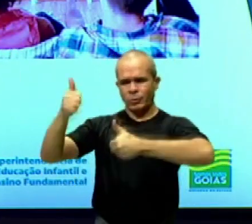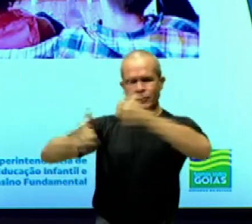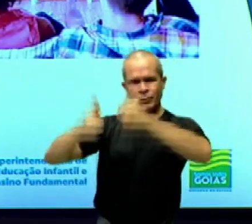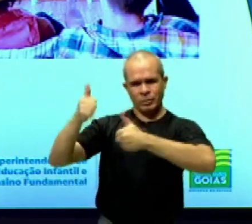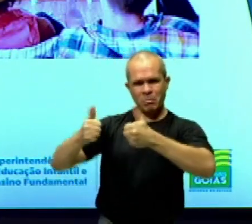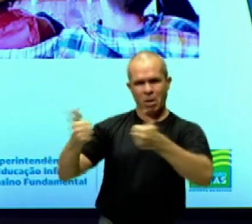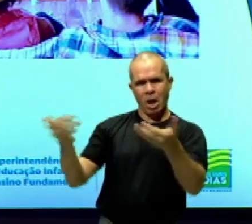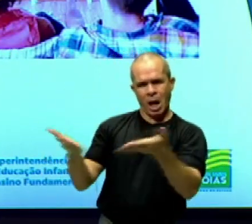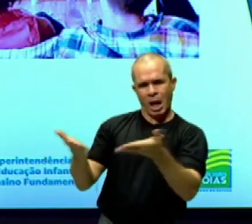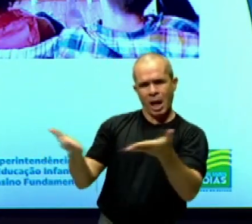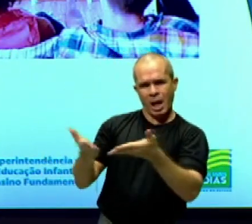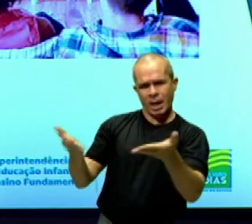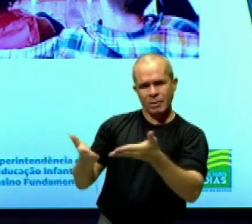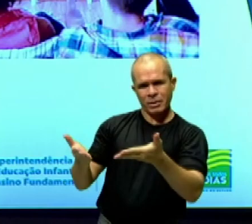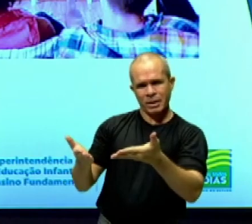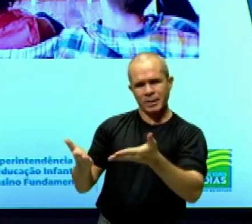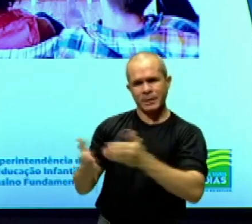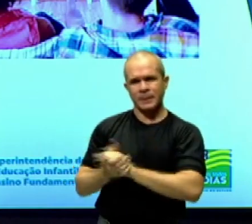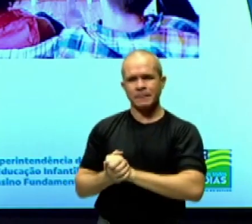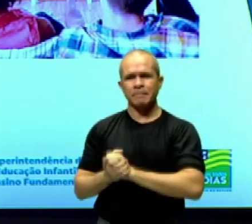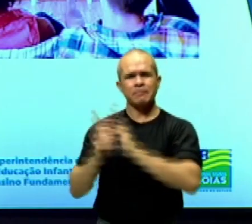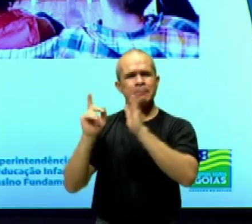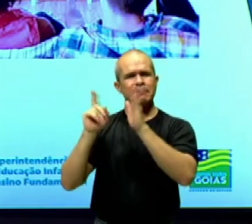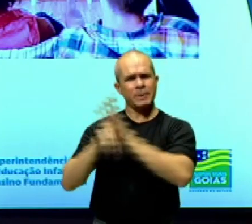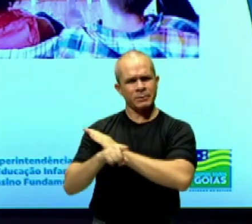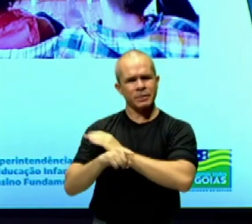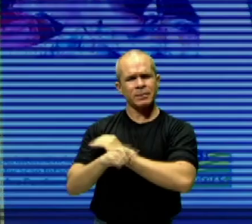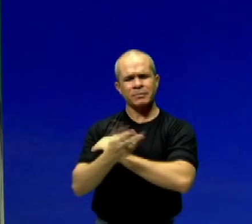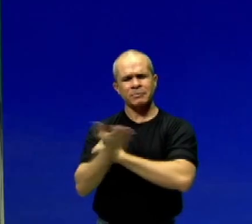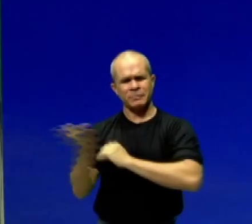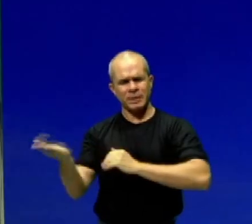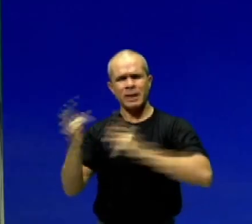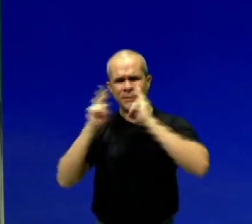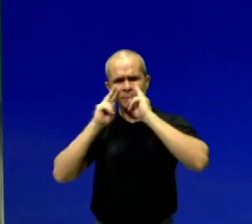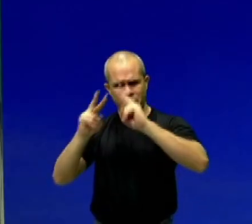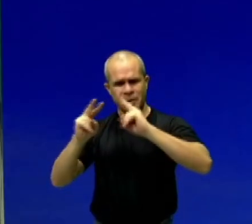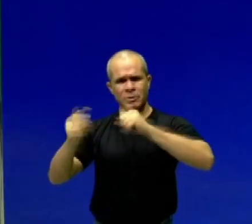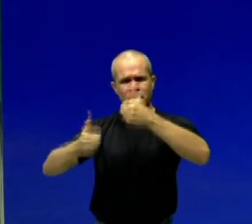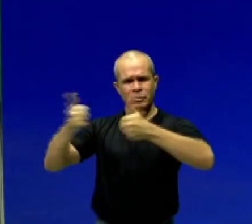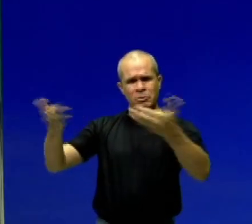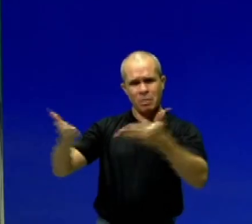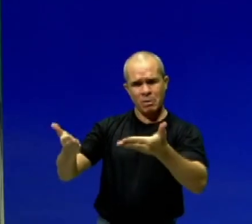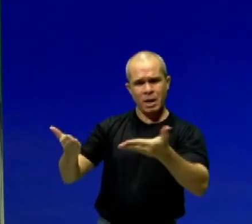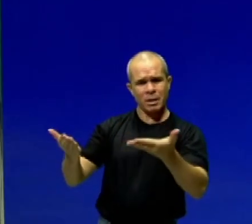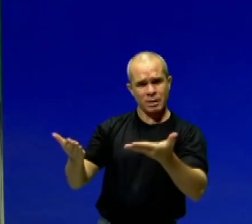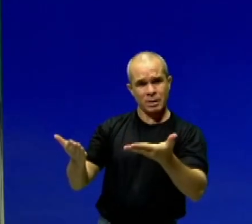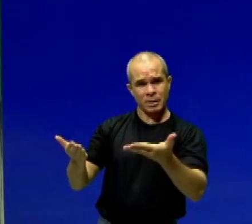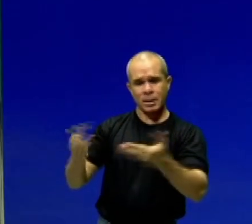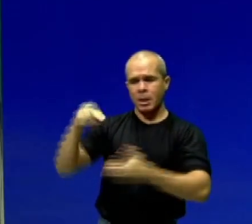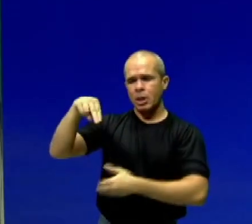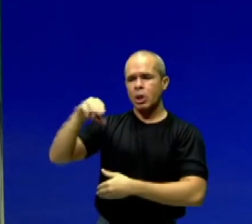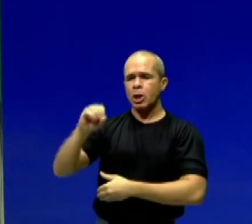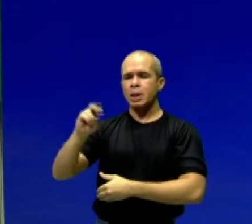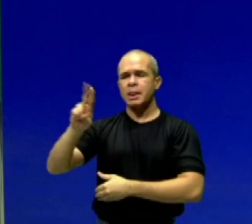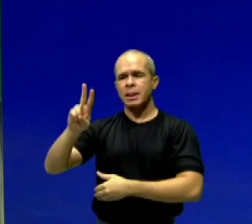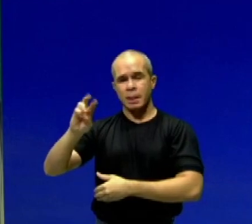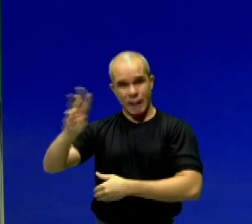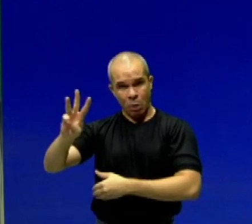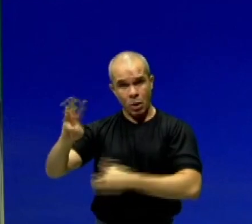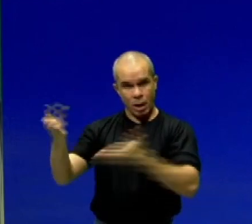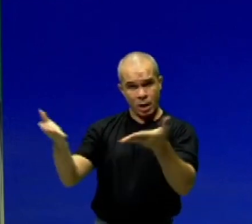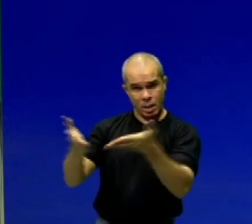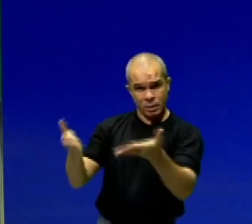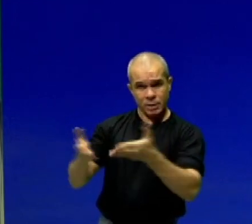watching a soccer game now. And you, are you watching a soccer game now? Or are you watching